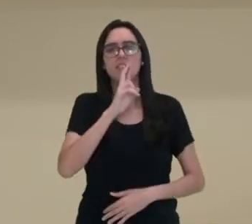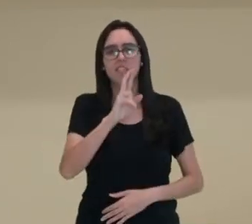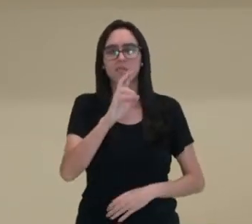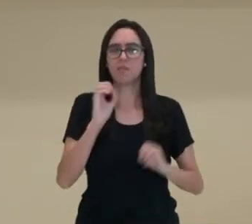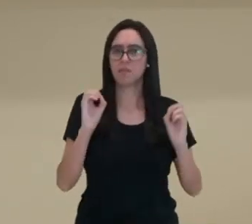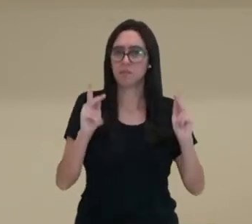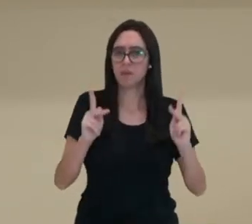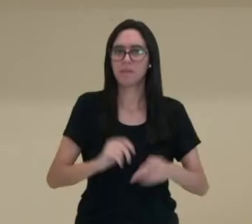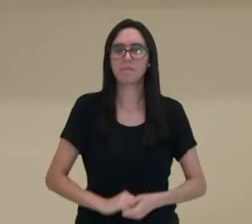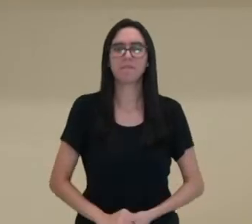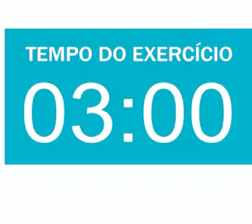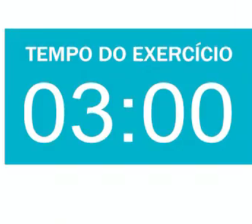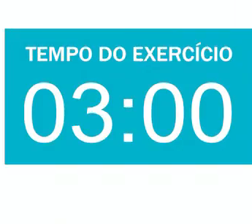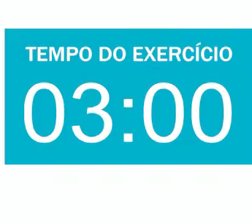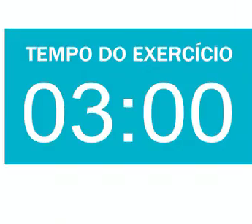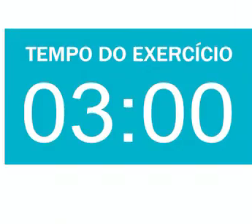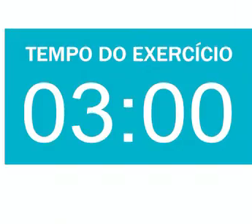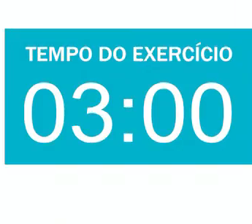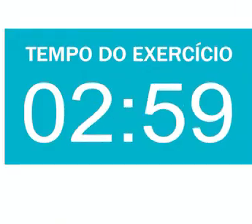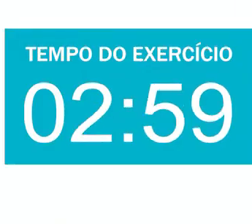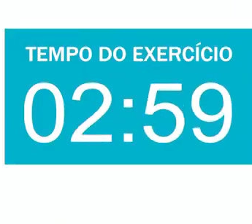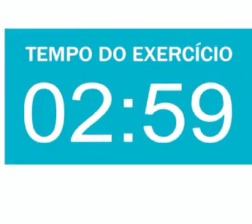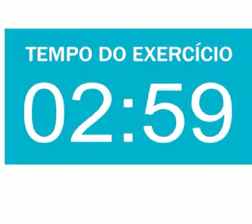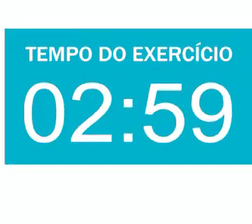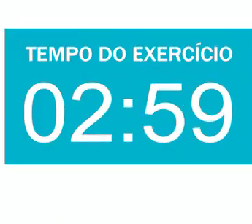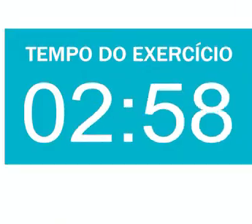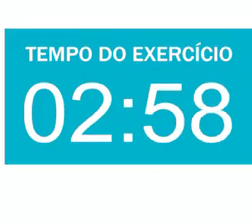segunda atividade.